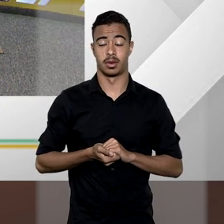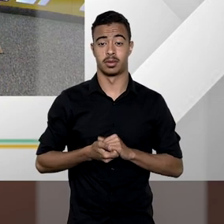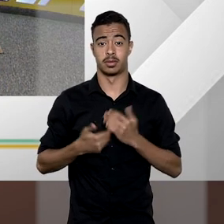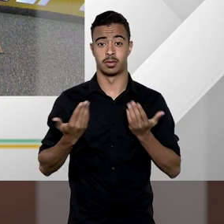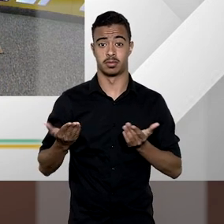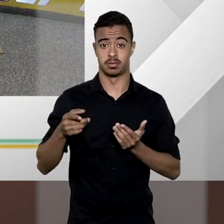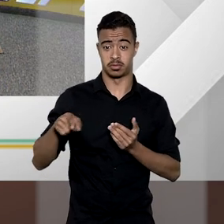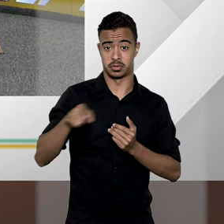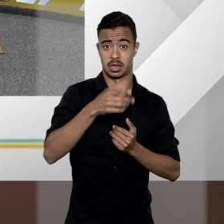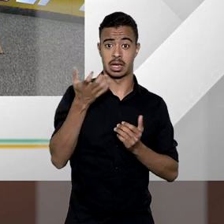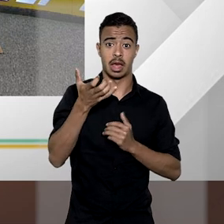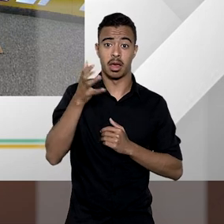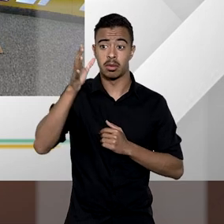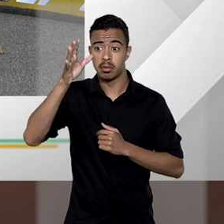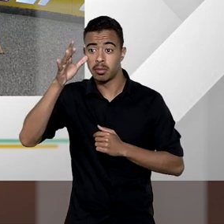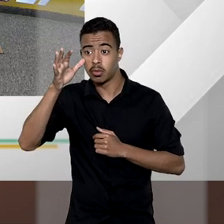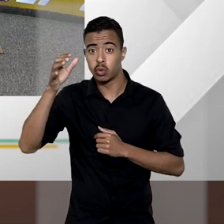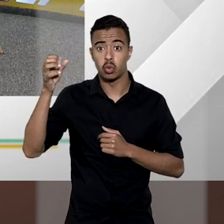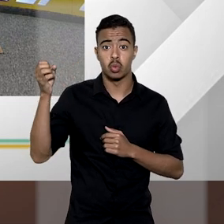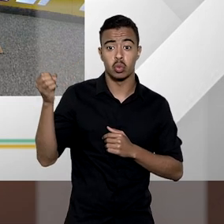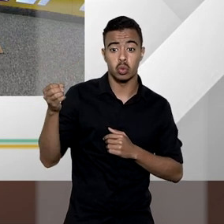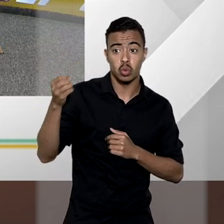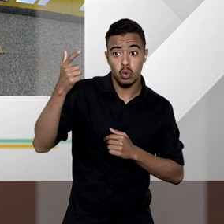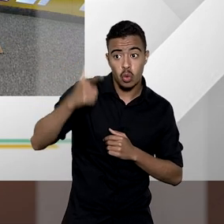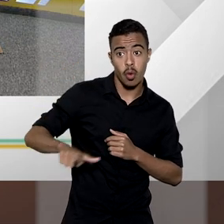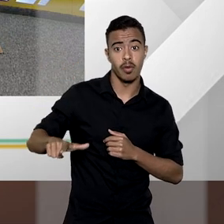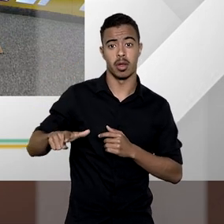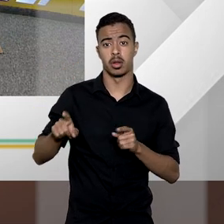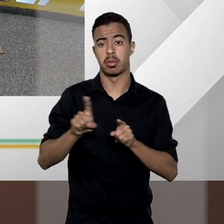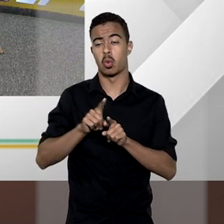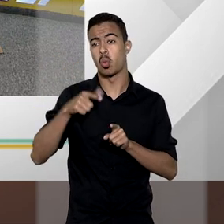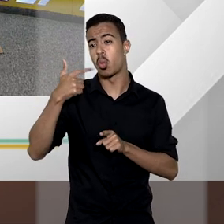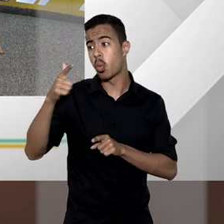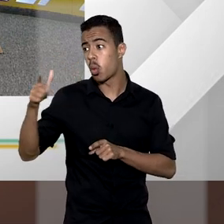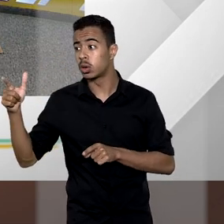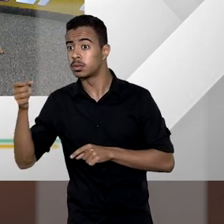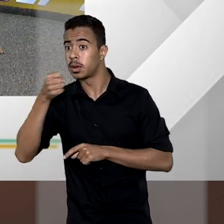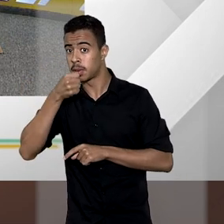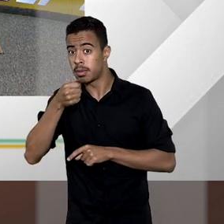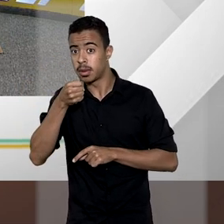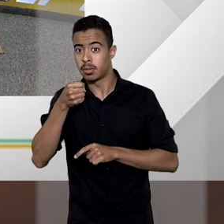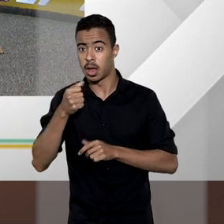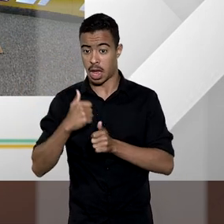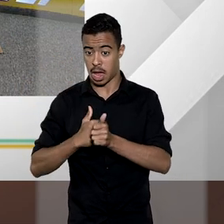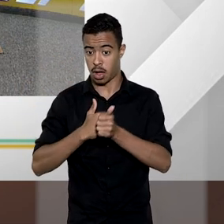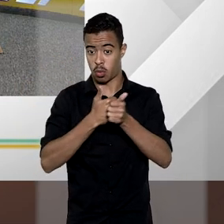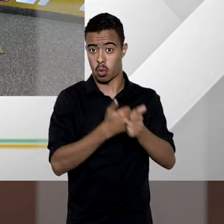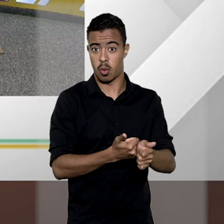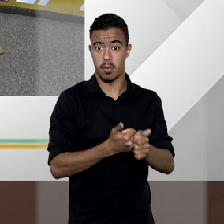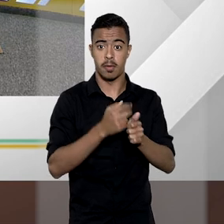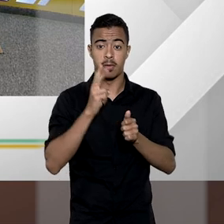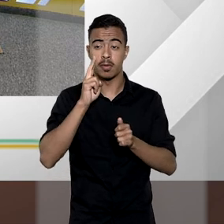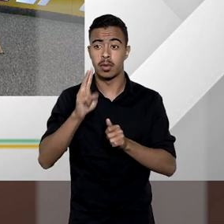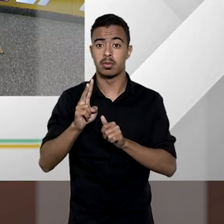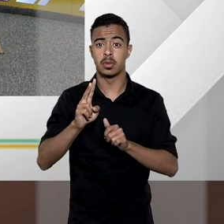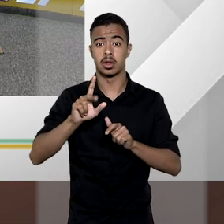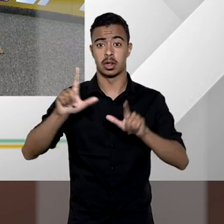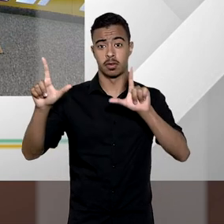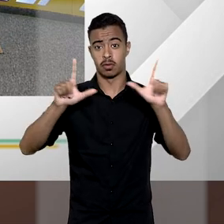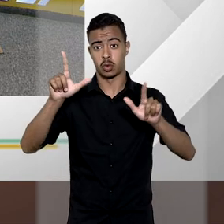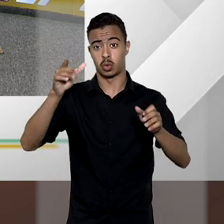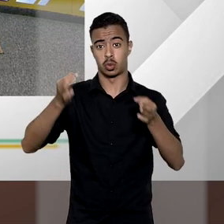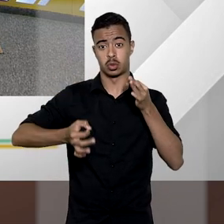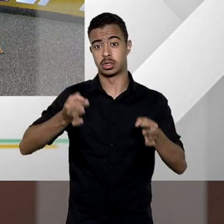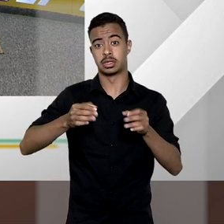e se você quiser conferir novamente este e outros programas basta acompanhar a programação da TV